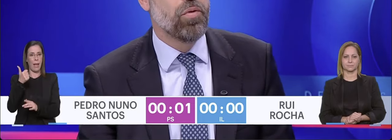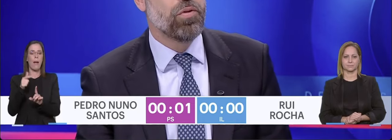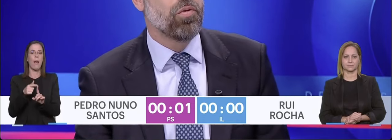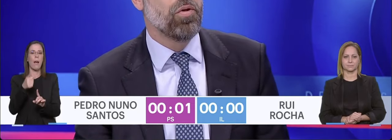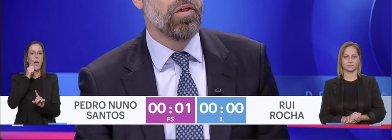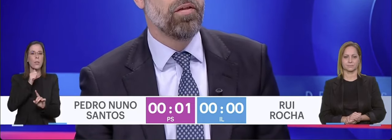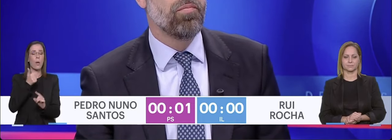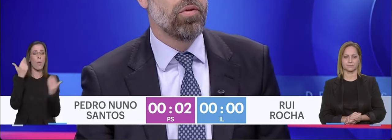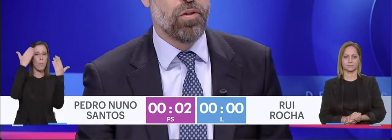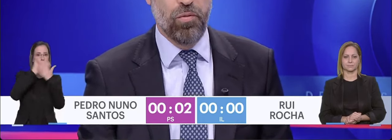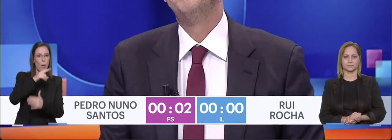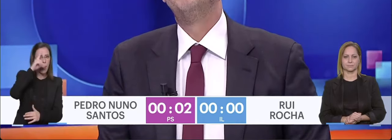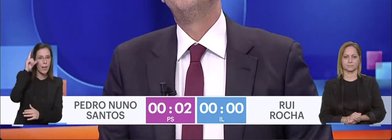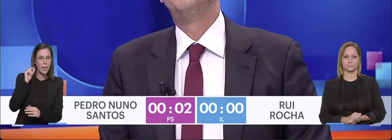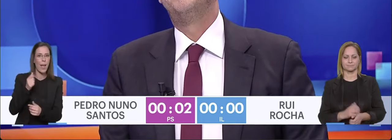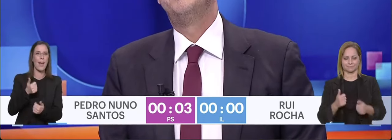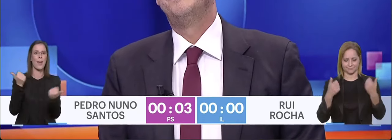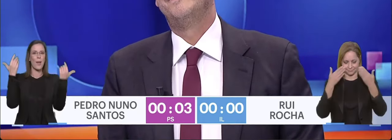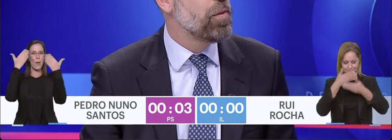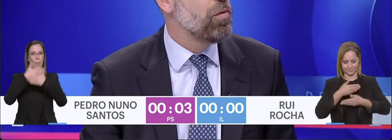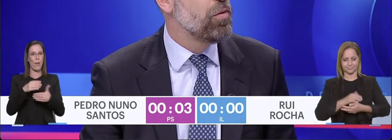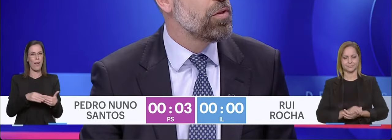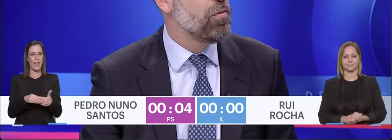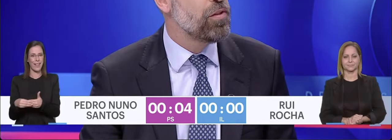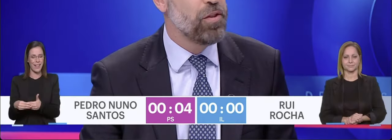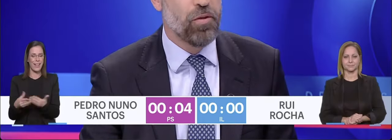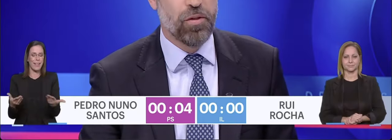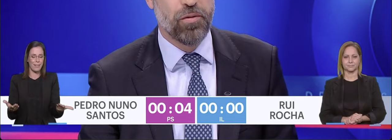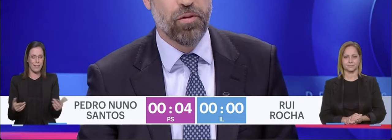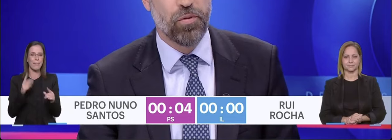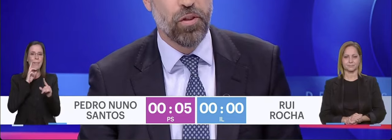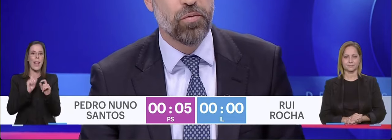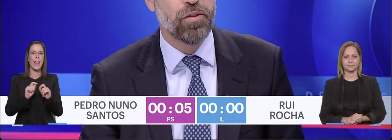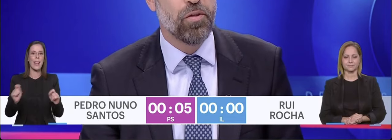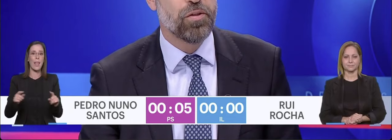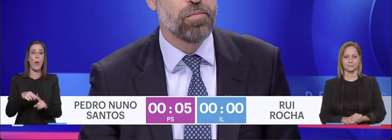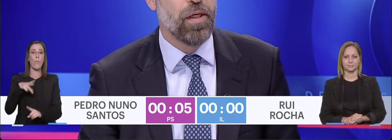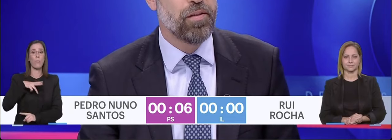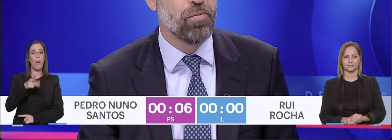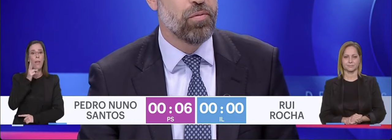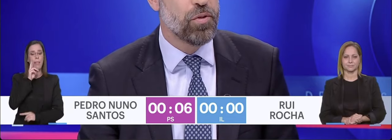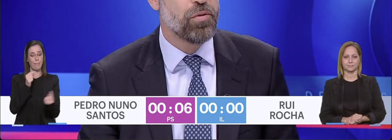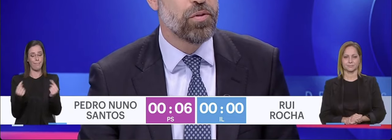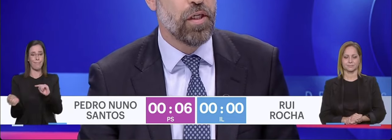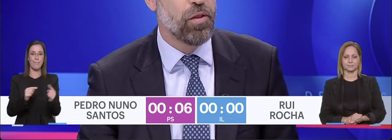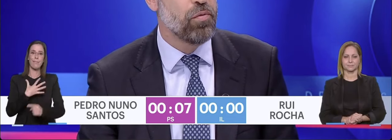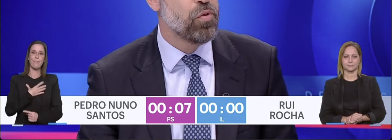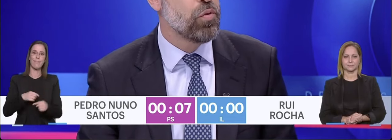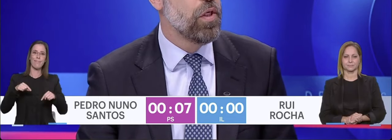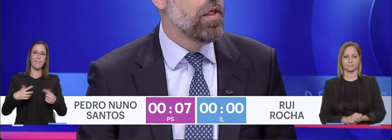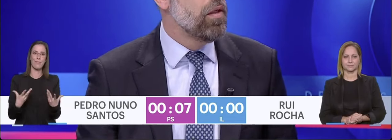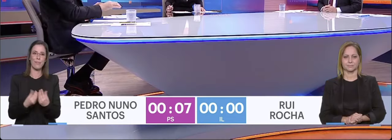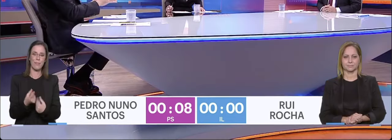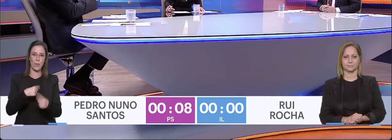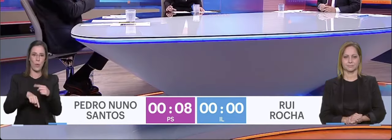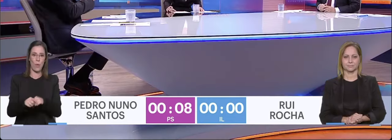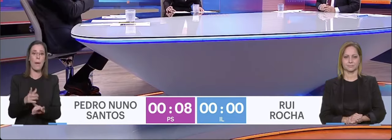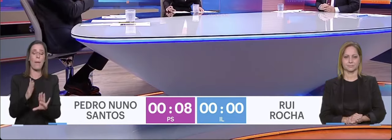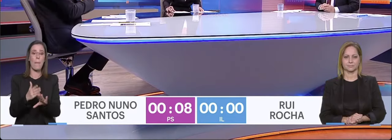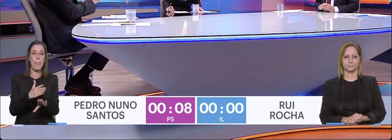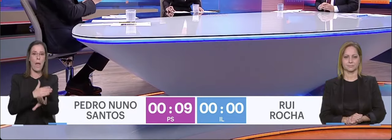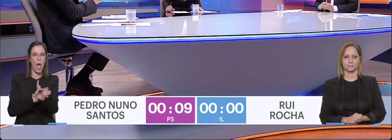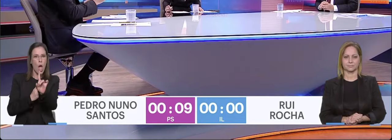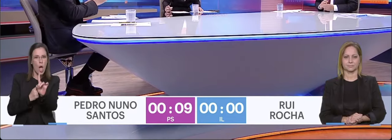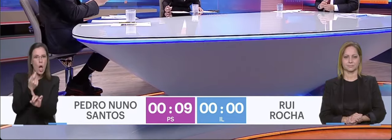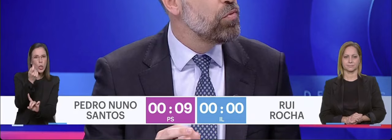Clara Boa noite roia Boa noite a todos os nossos telespectadores que estão assistir ao nosso aos portugueses estão a assistir ao nosso debate é um gosto estar aqui convosco permit també ainda